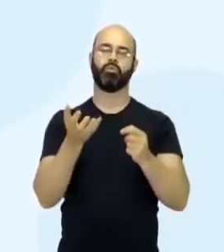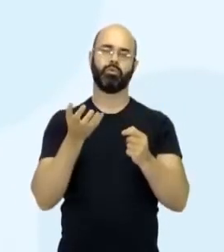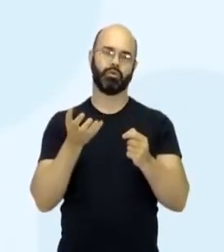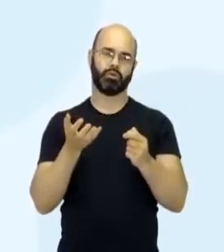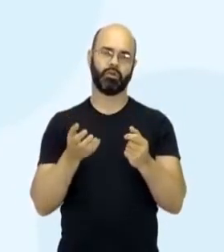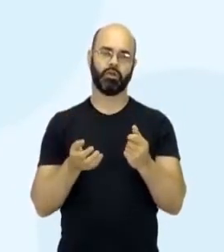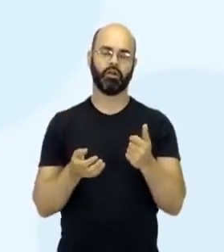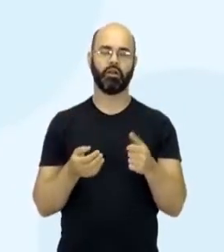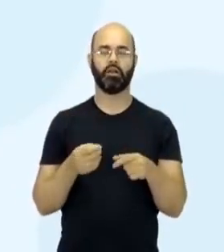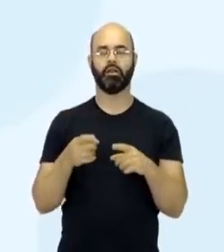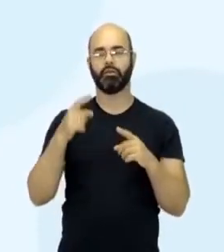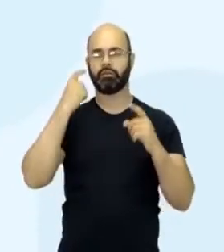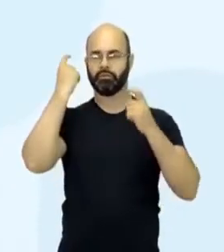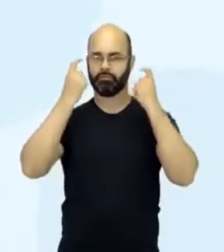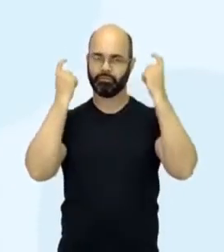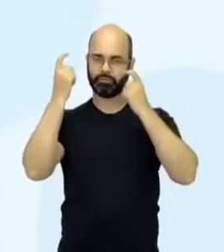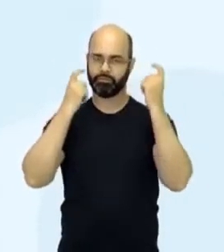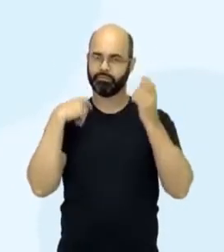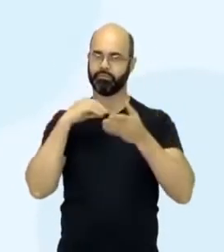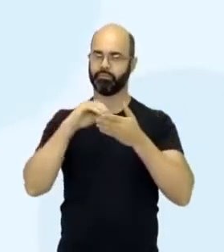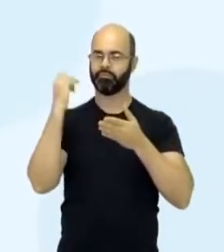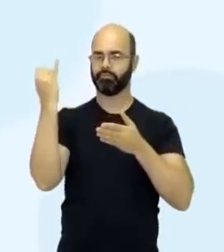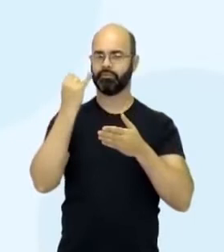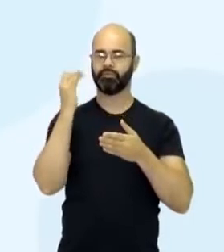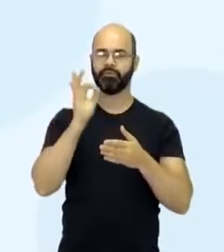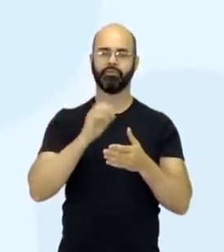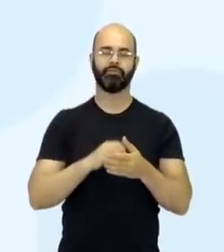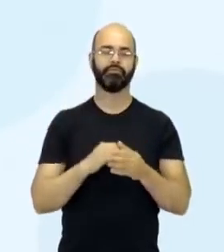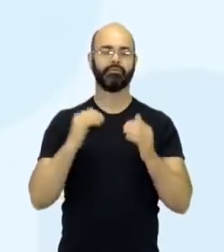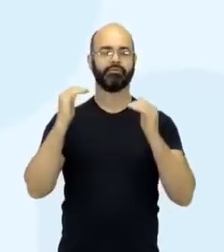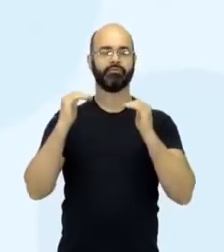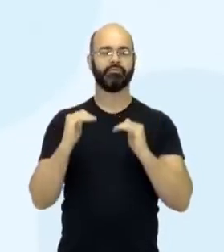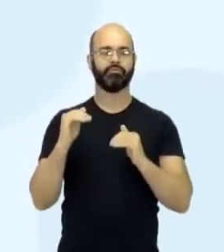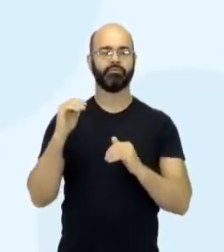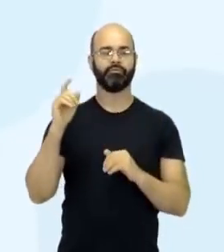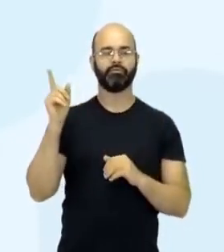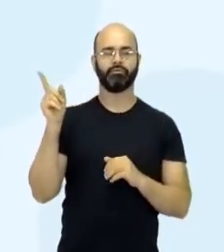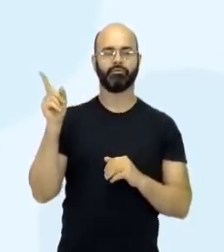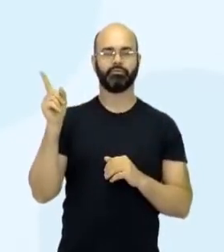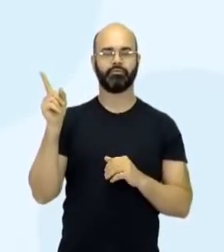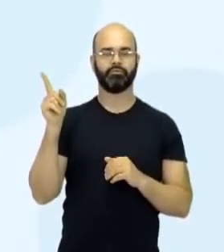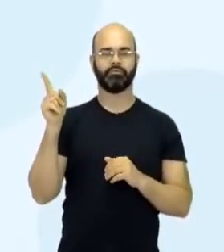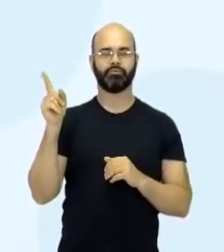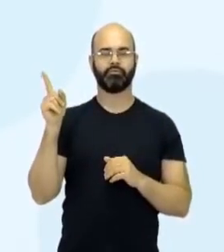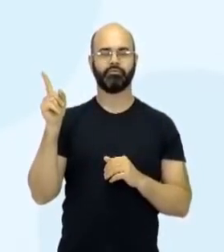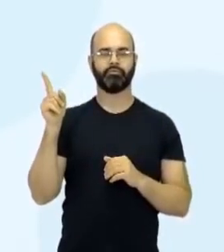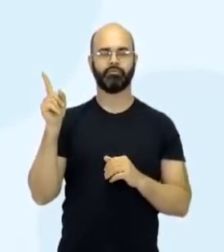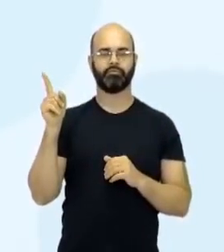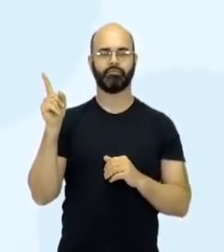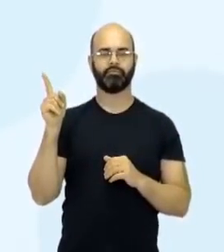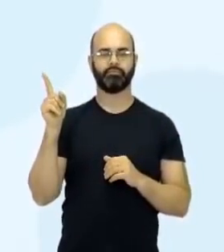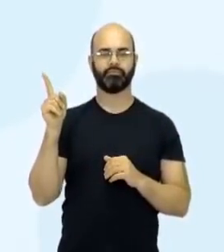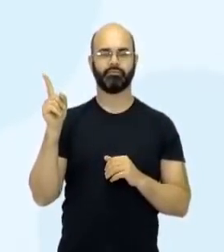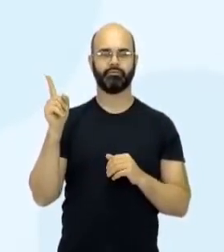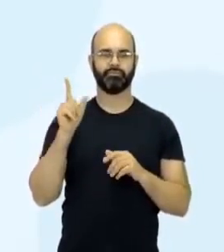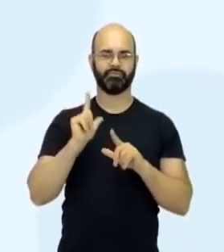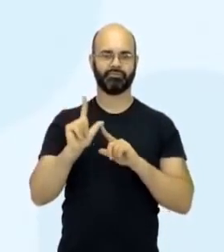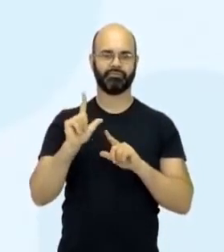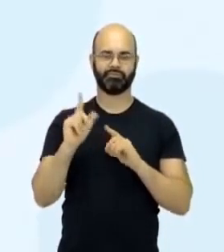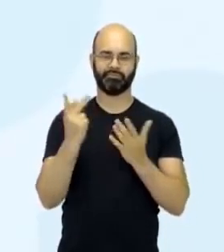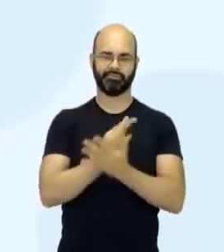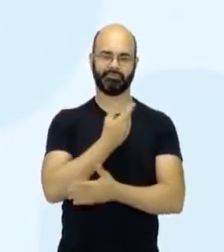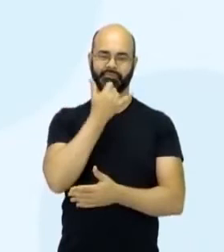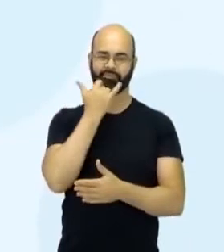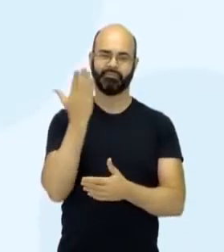ficam preocupadas, né? Acho legal isso também. Isso mesmo. Aí temos a questão... a letra tá errada, e agora que eu vi,